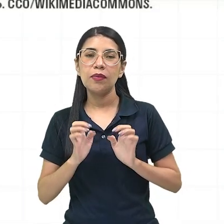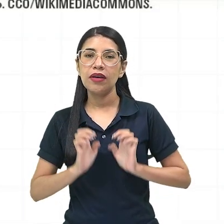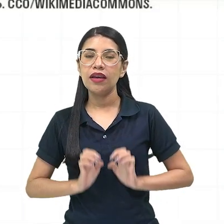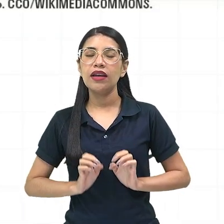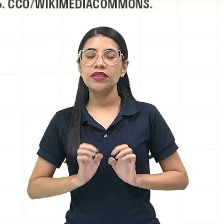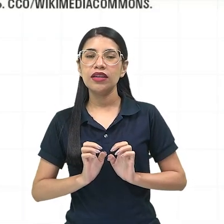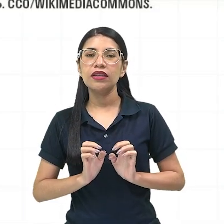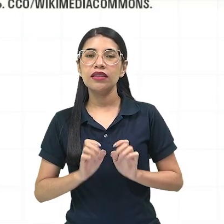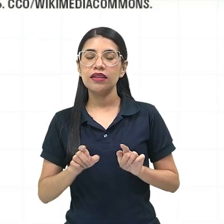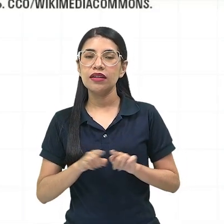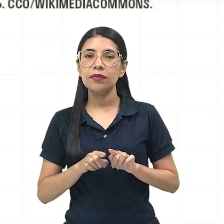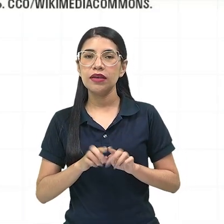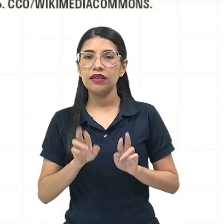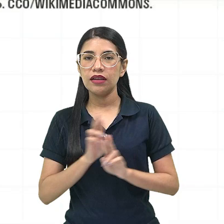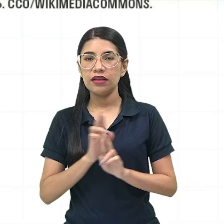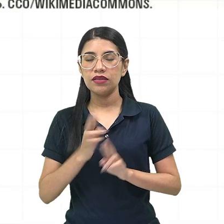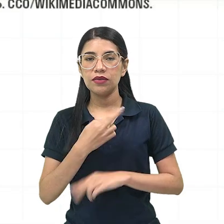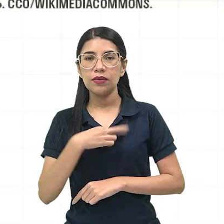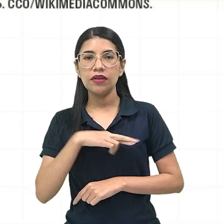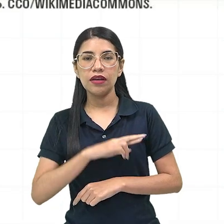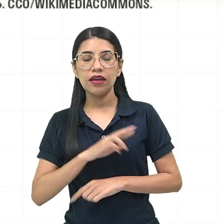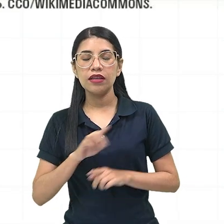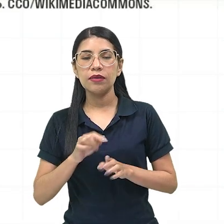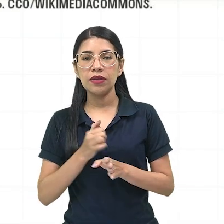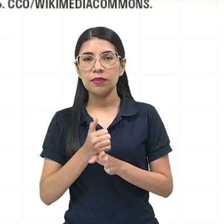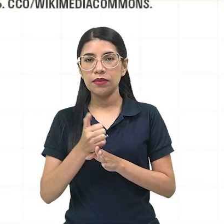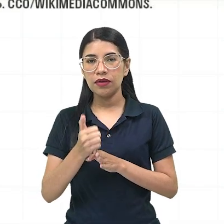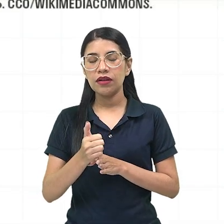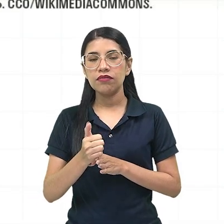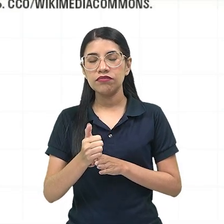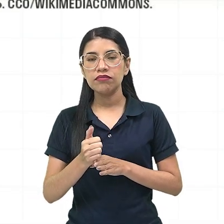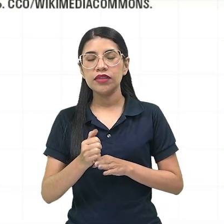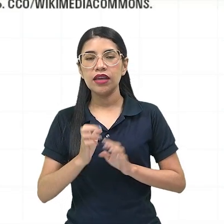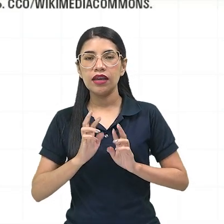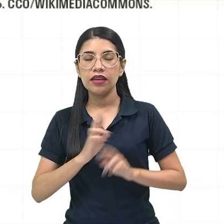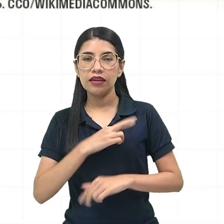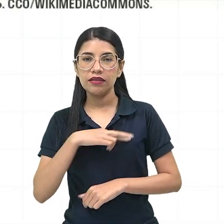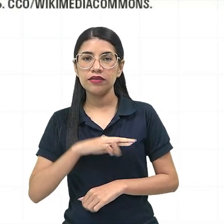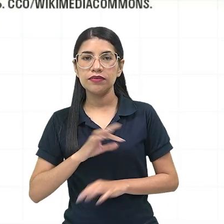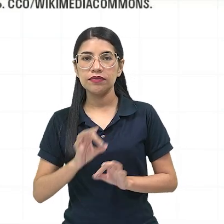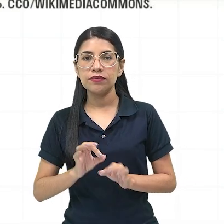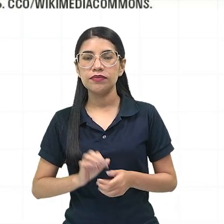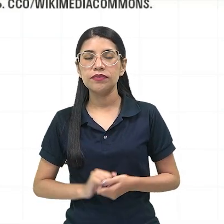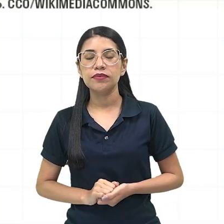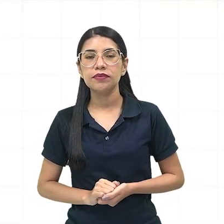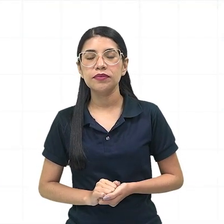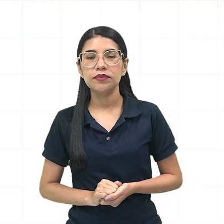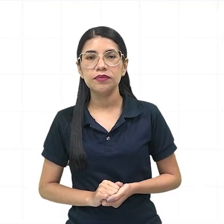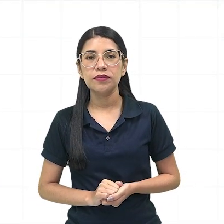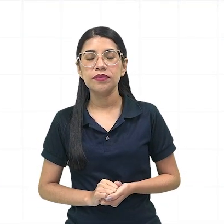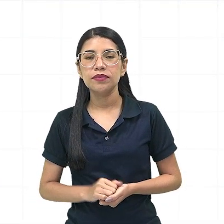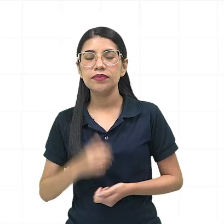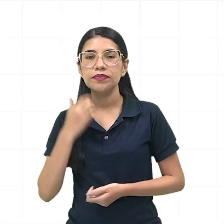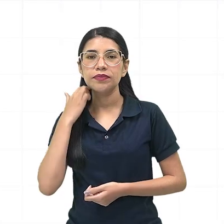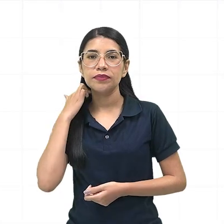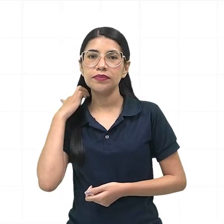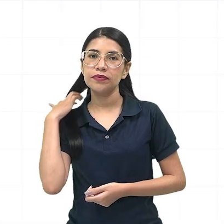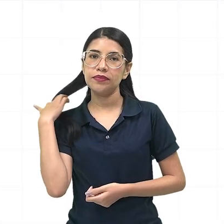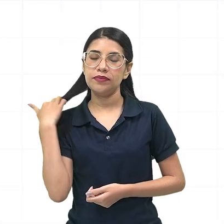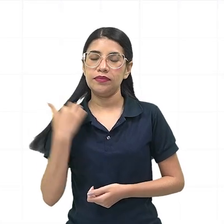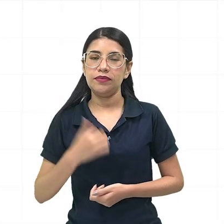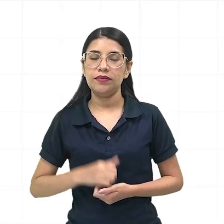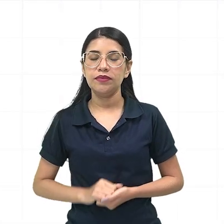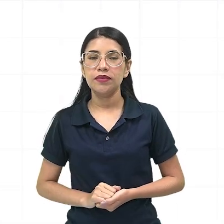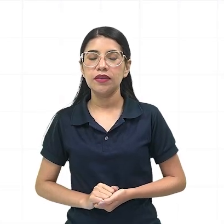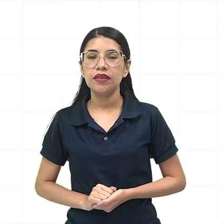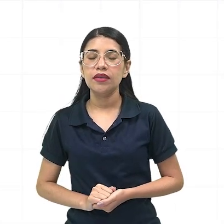também religiosa, que vai sedimentar a ética moral religiosa. Ok? E aqui, por que a gente